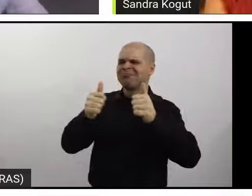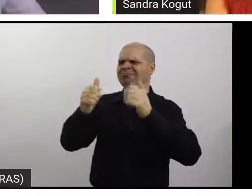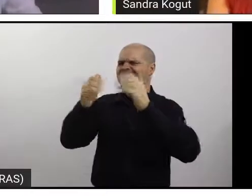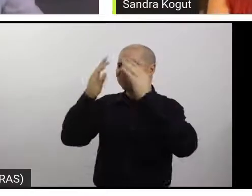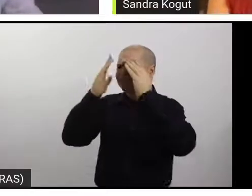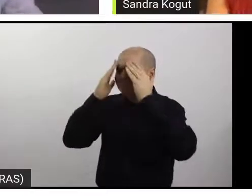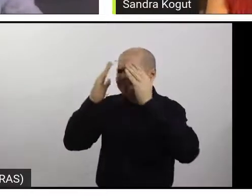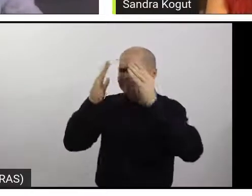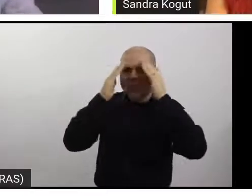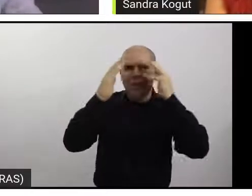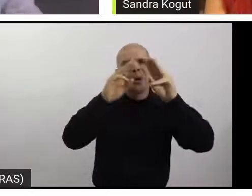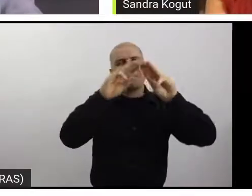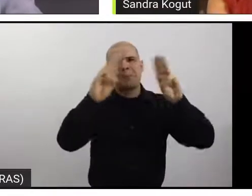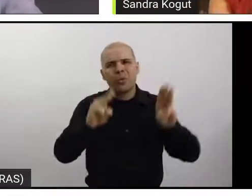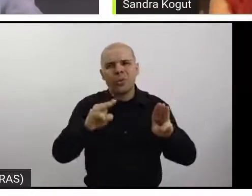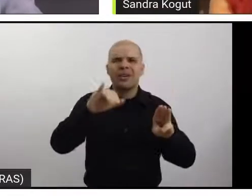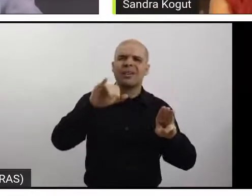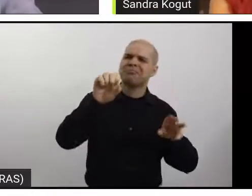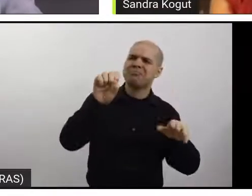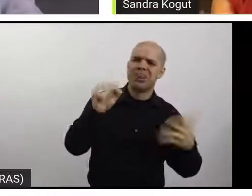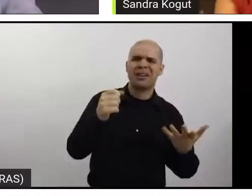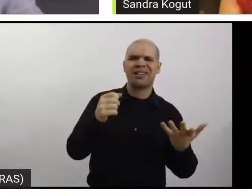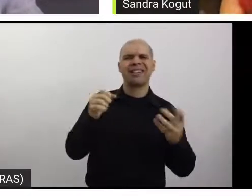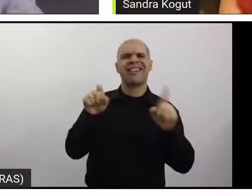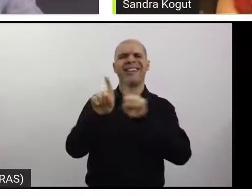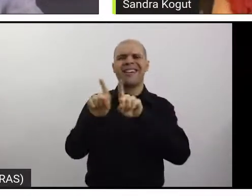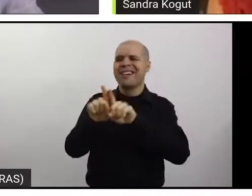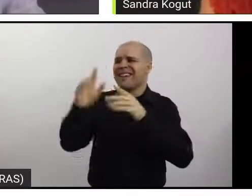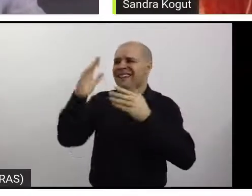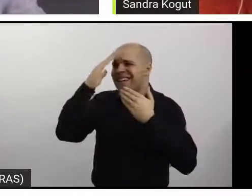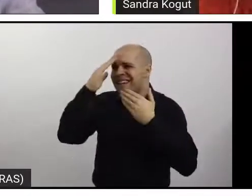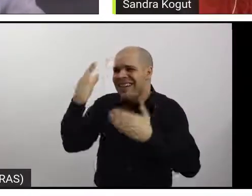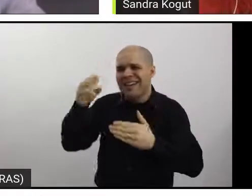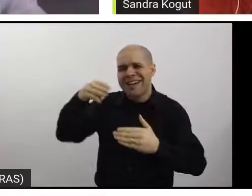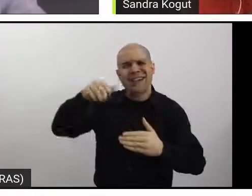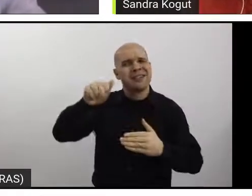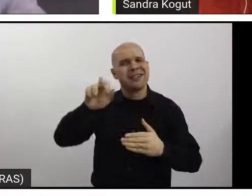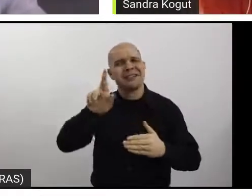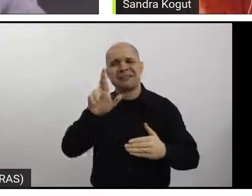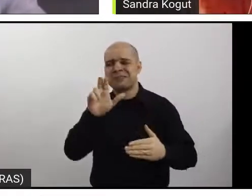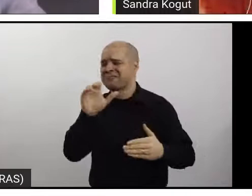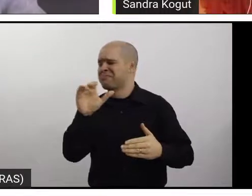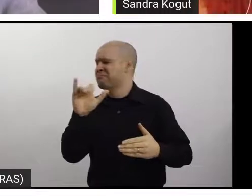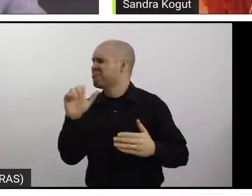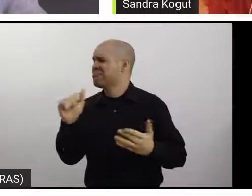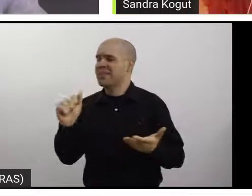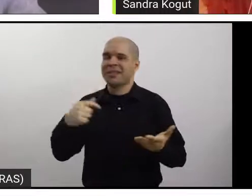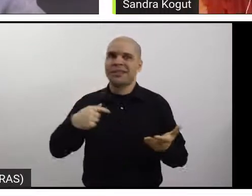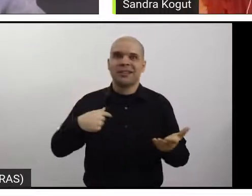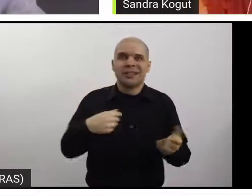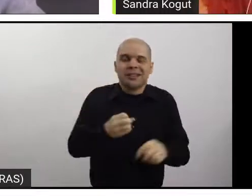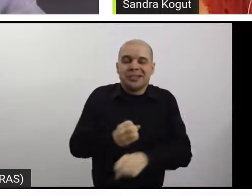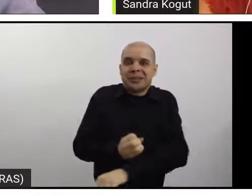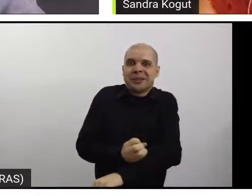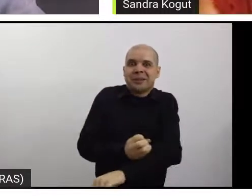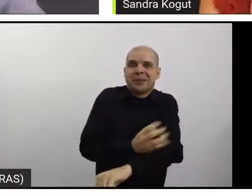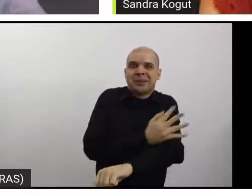ao MIS. Para mim vai ser assim uma loucura, uma experiência, porque é um túnel do tempo,